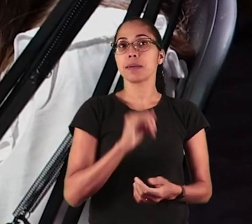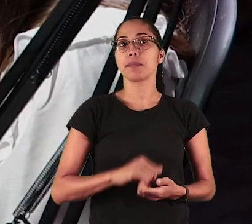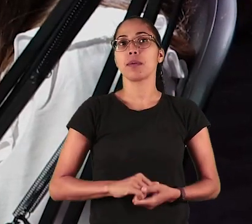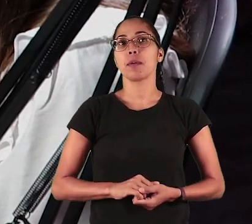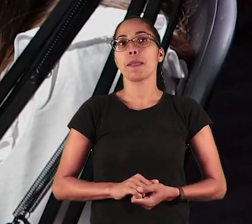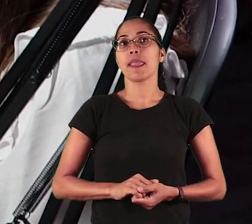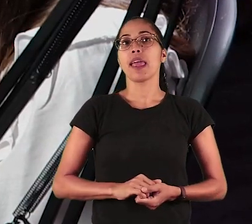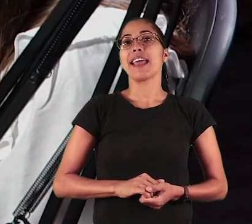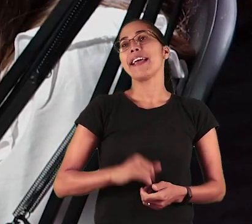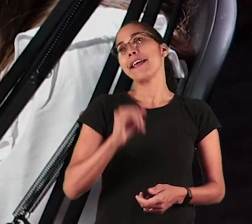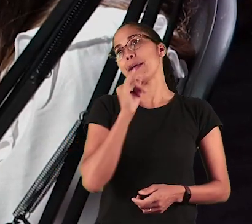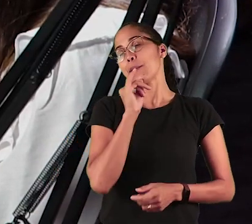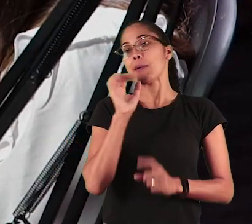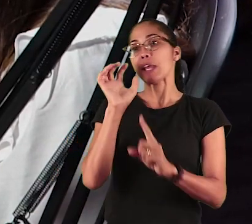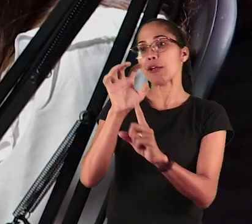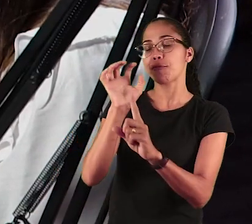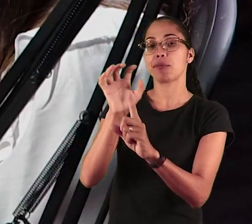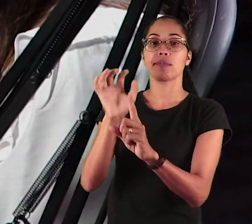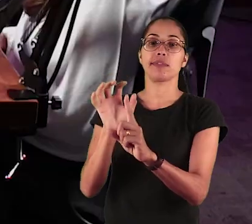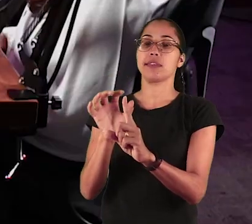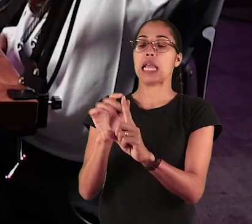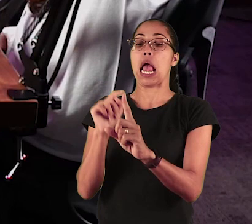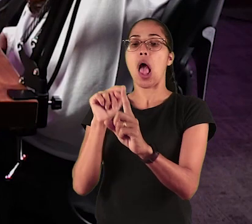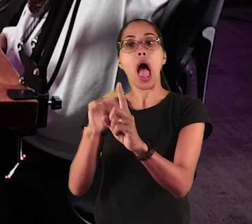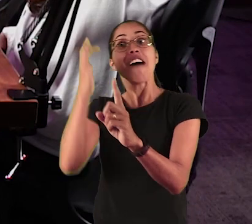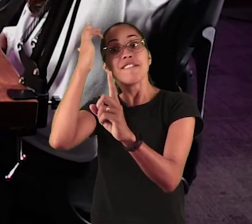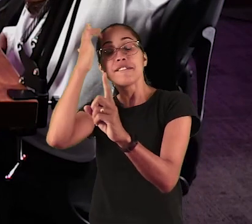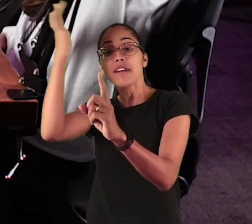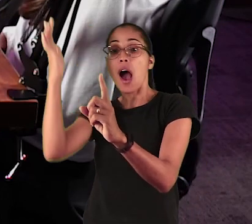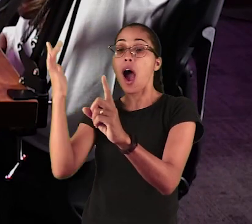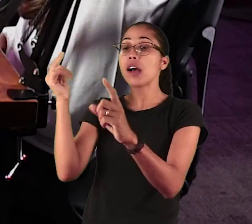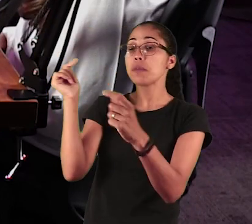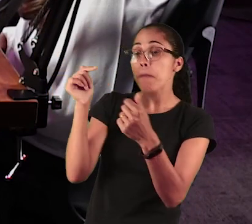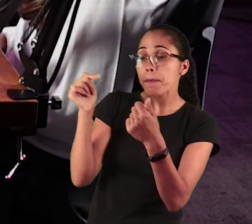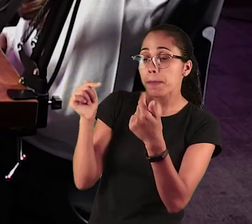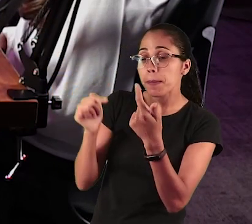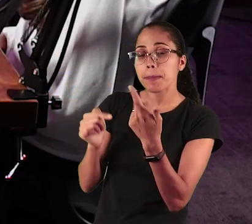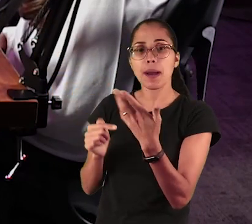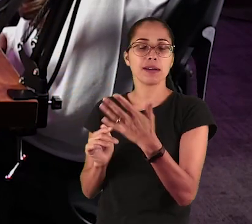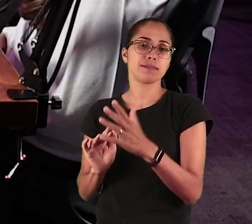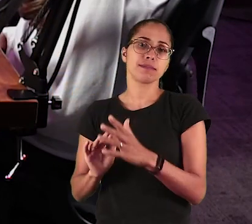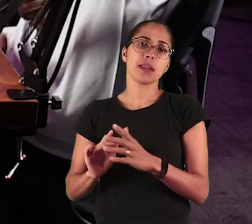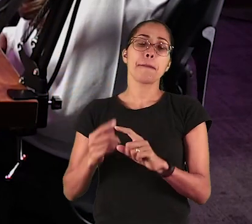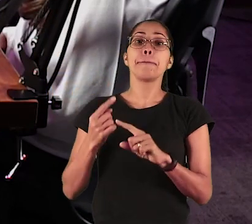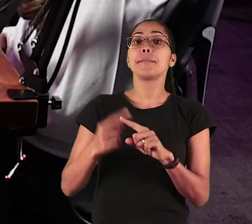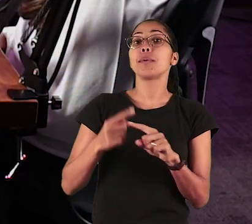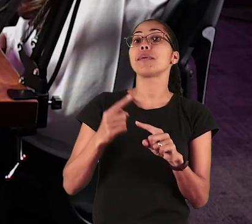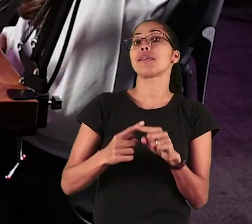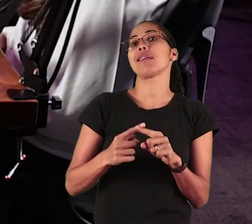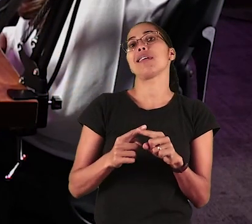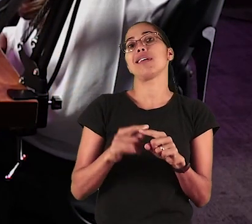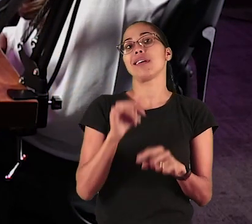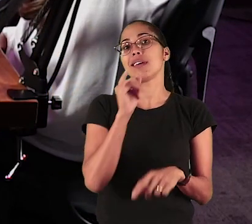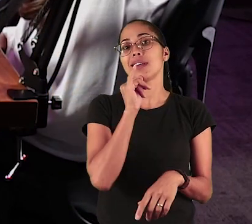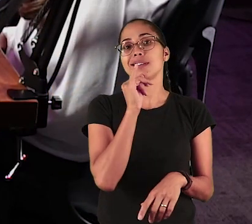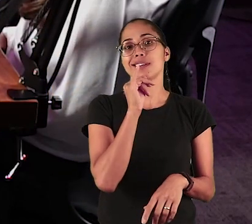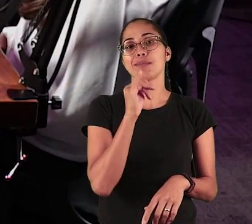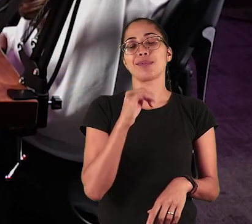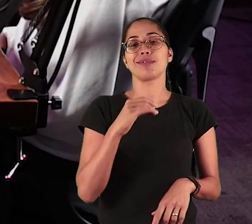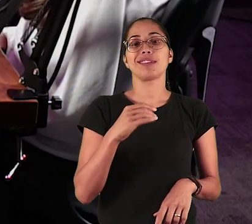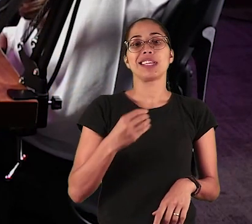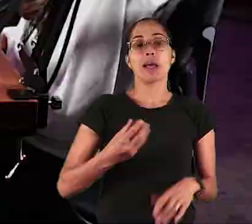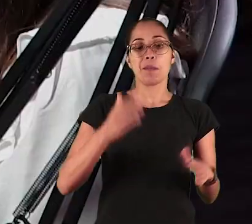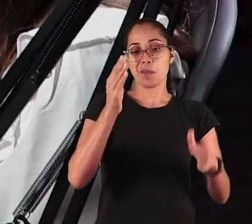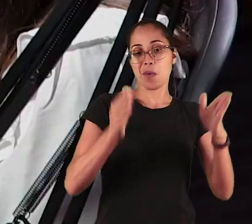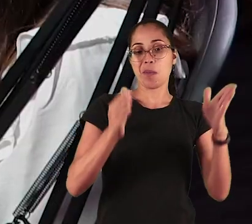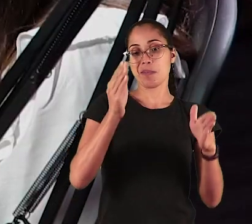eu tento iludir ninguém que vai ser fácil porque vai ter porque Vão ter muitos momentos que assim você vai se sentir muito em falta na sua vida pessoal